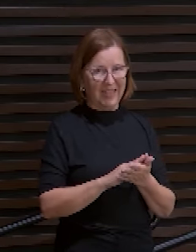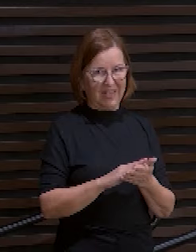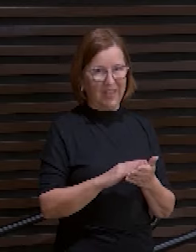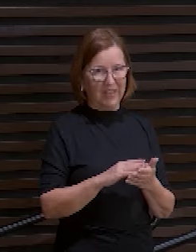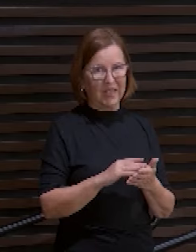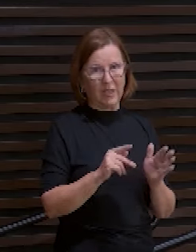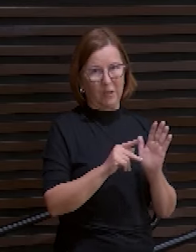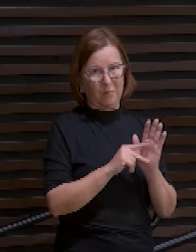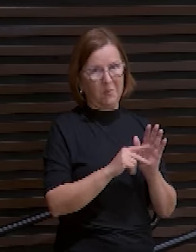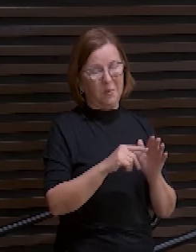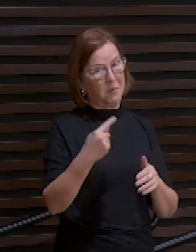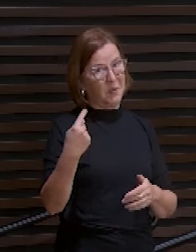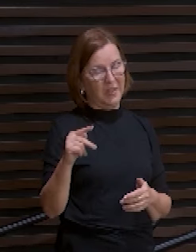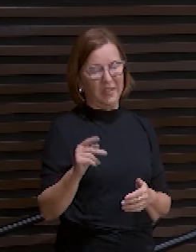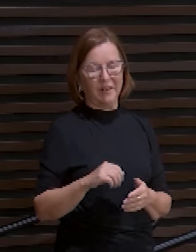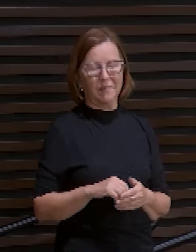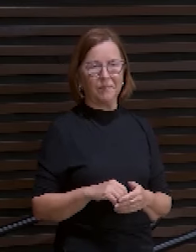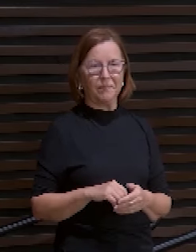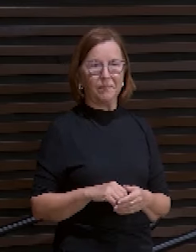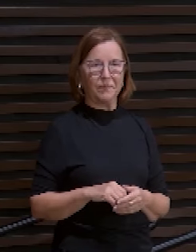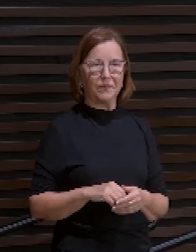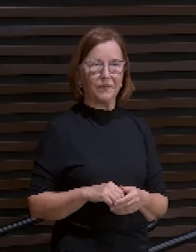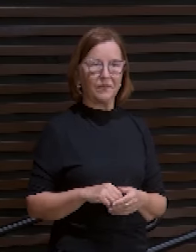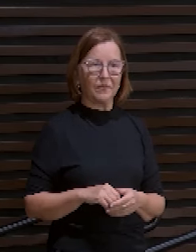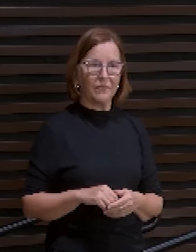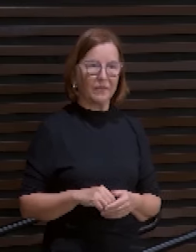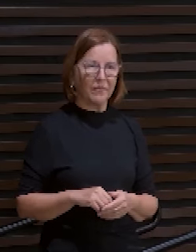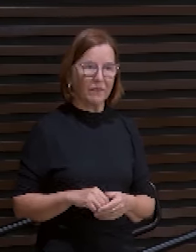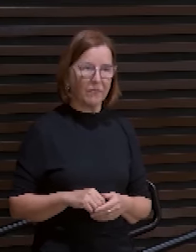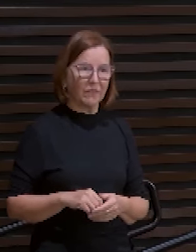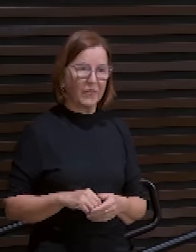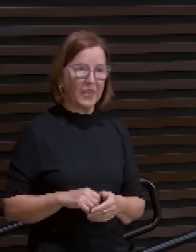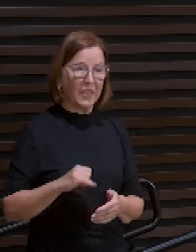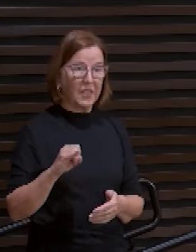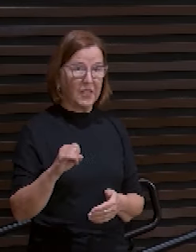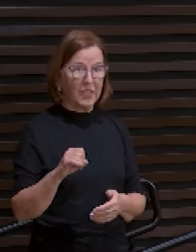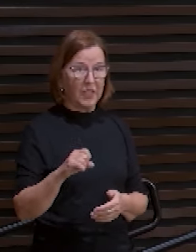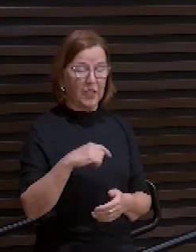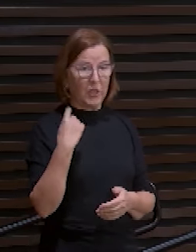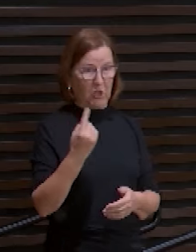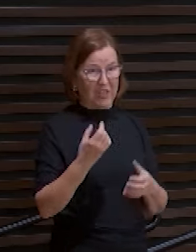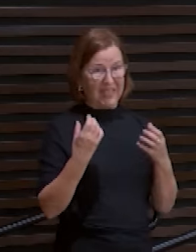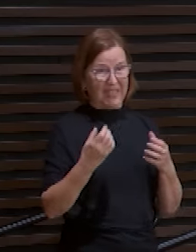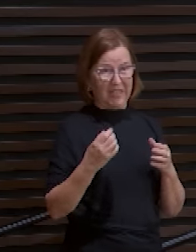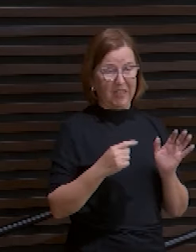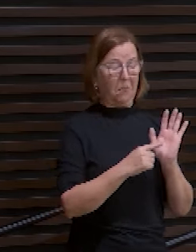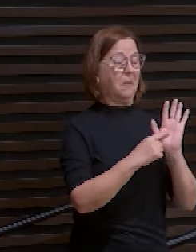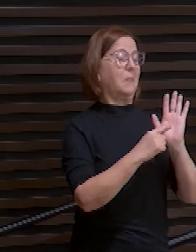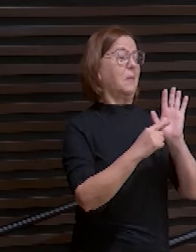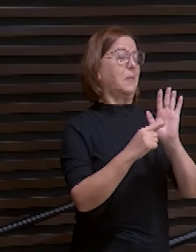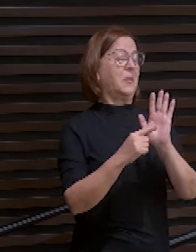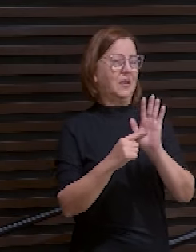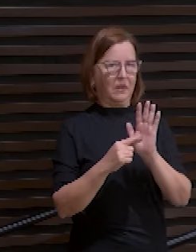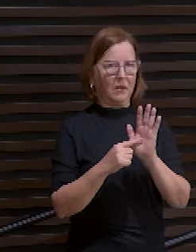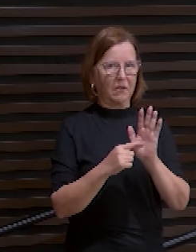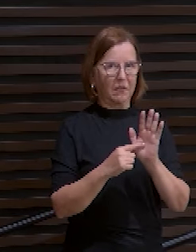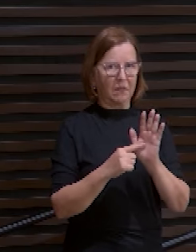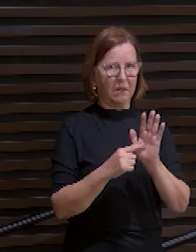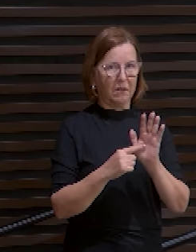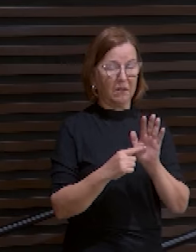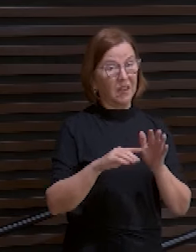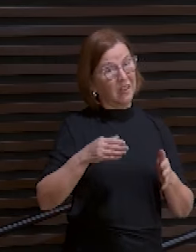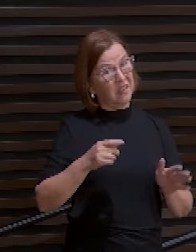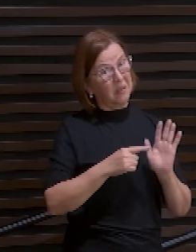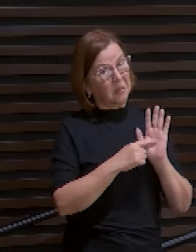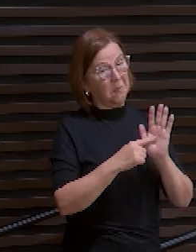dele se nós tivermos nos gloriar de alguma coisa é da nossa miséria